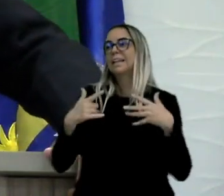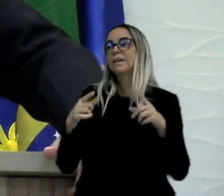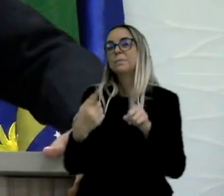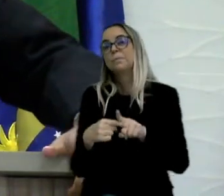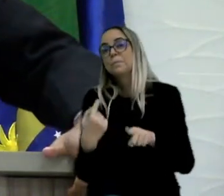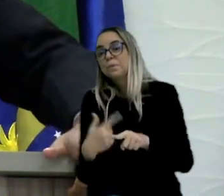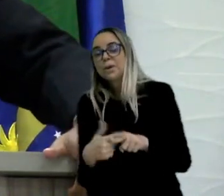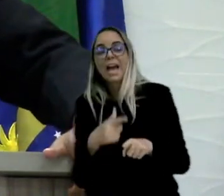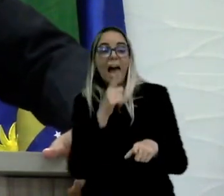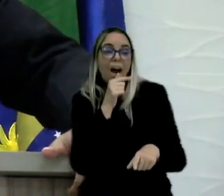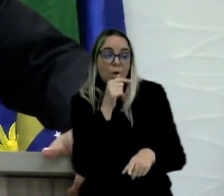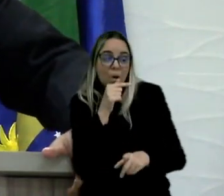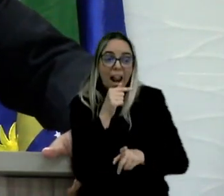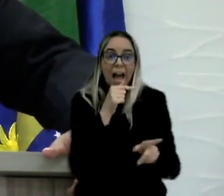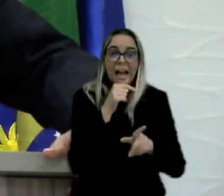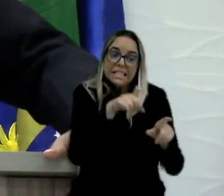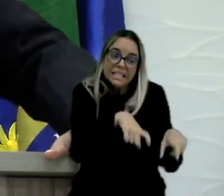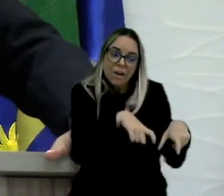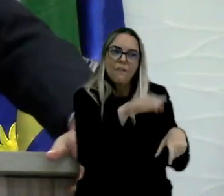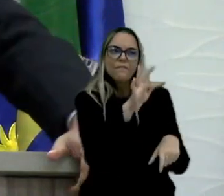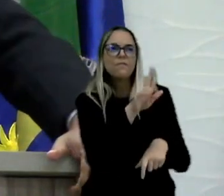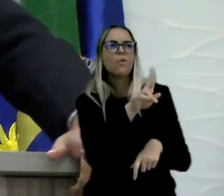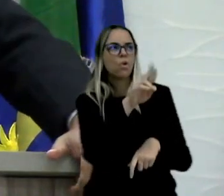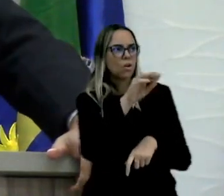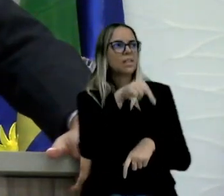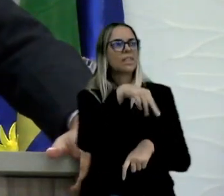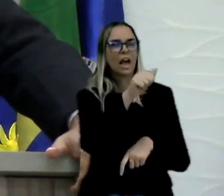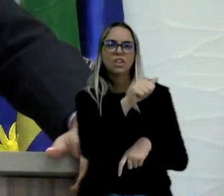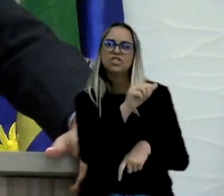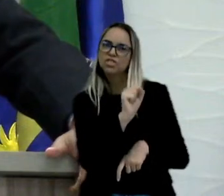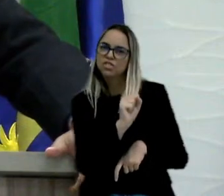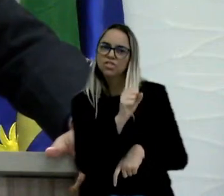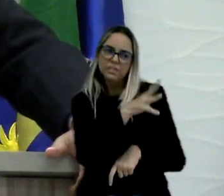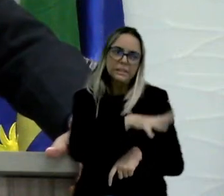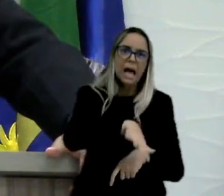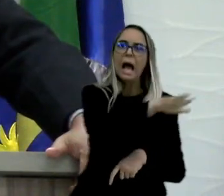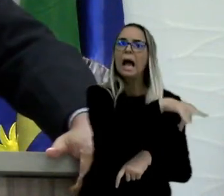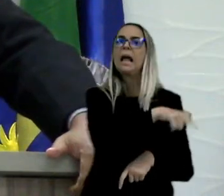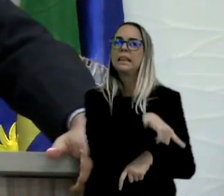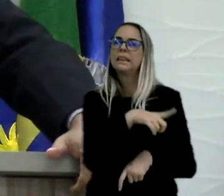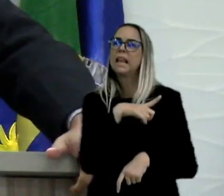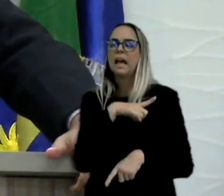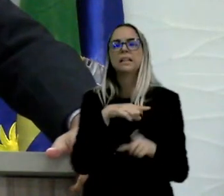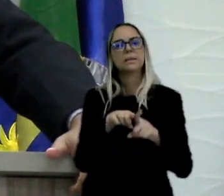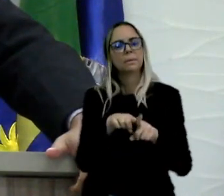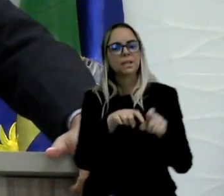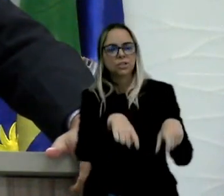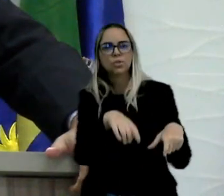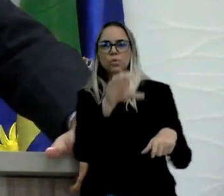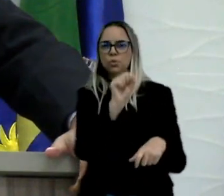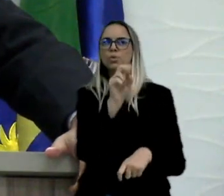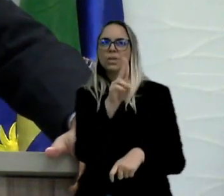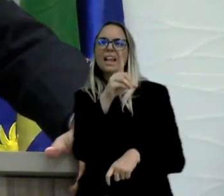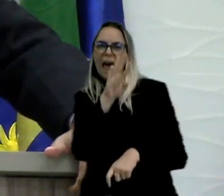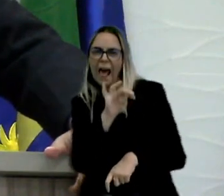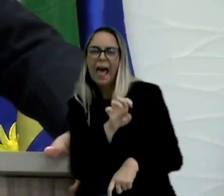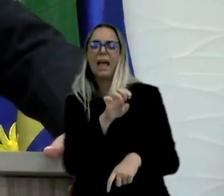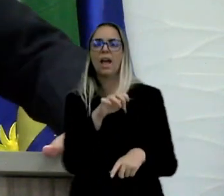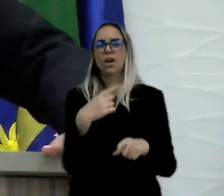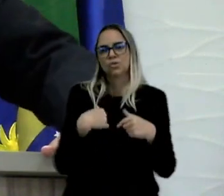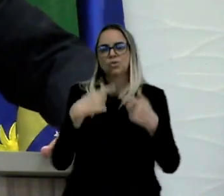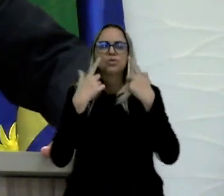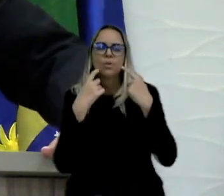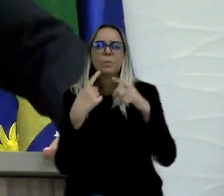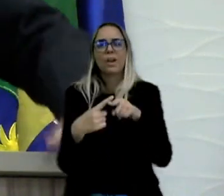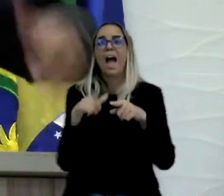lá nas Furnas água na n Furna pro povo da região Eu Choro Porque tem água no sudré ent eu choro hoje porque nós tem vários